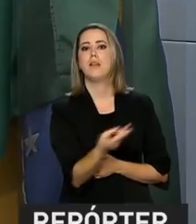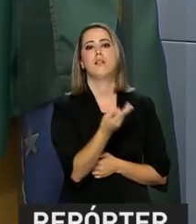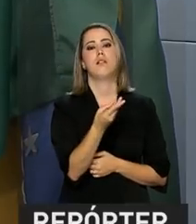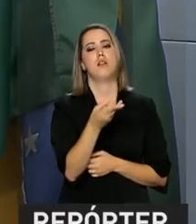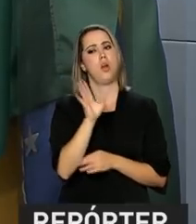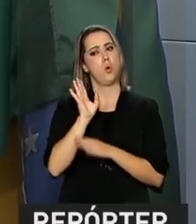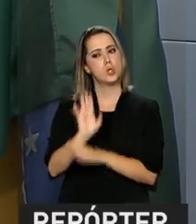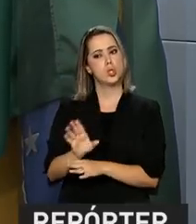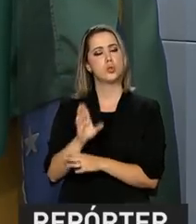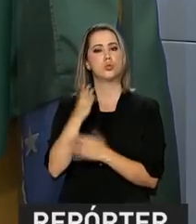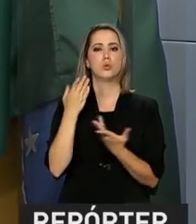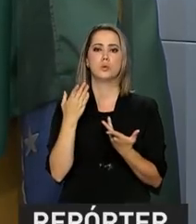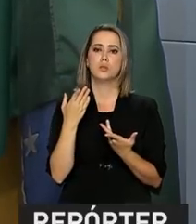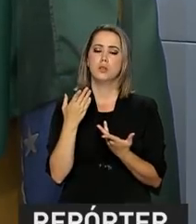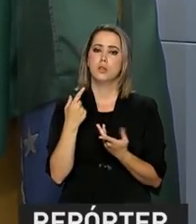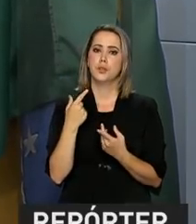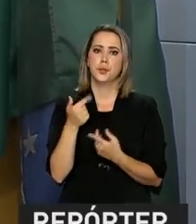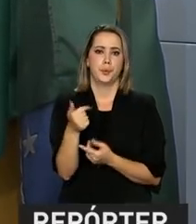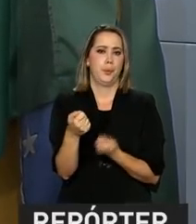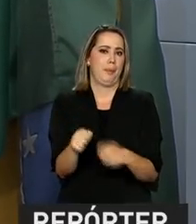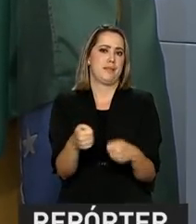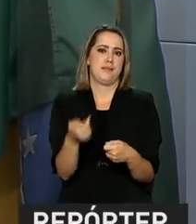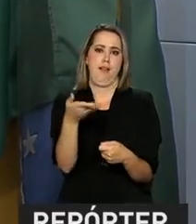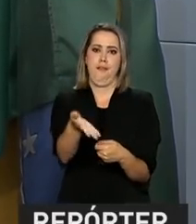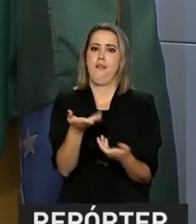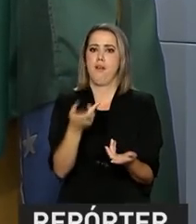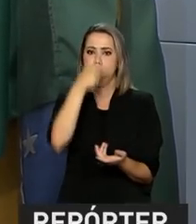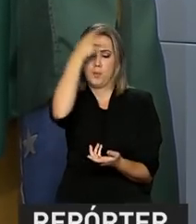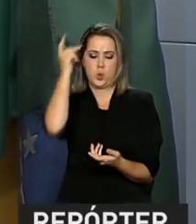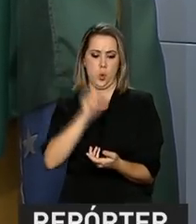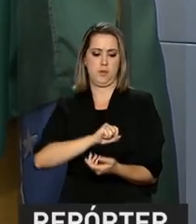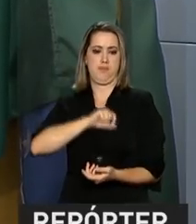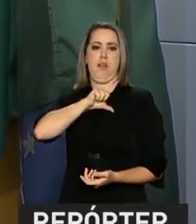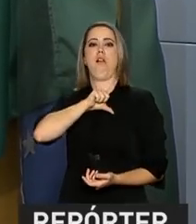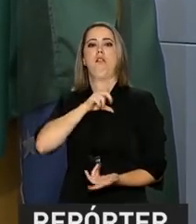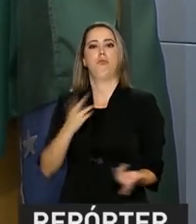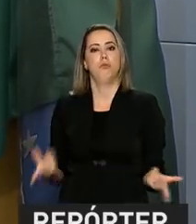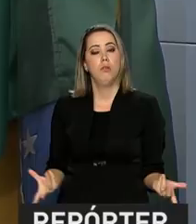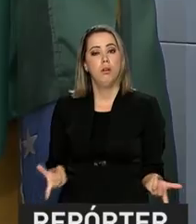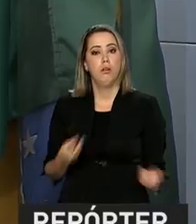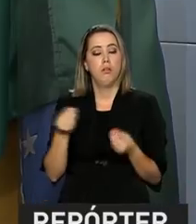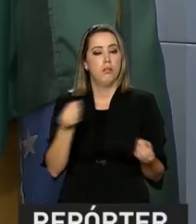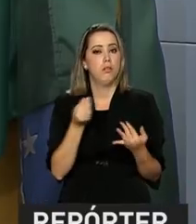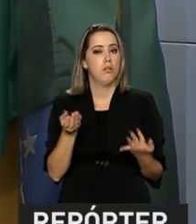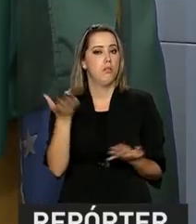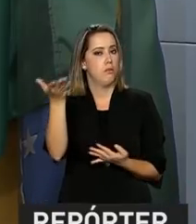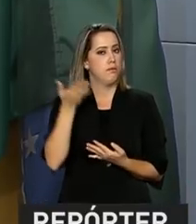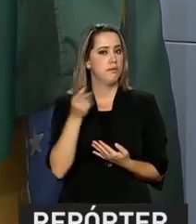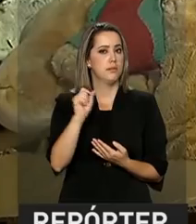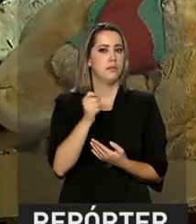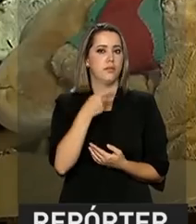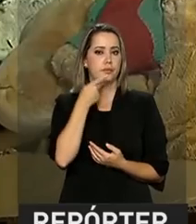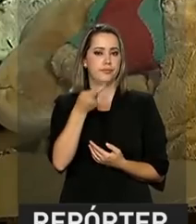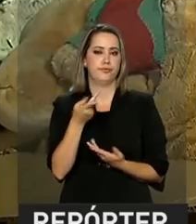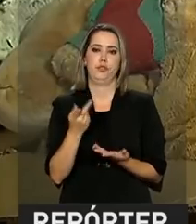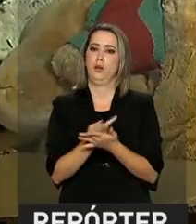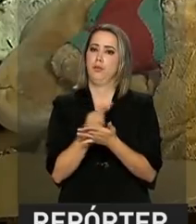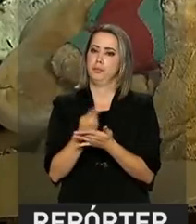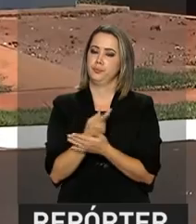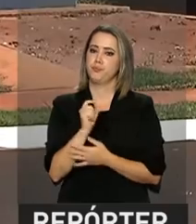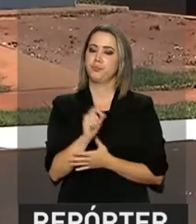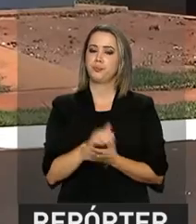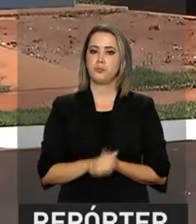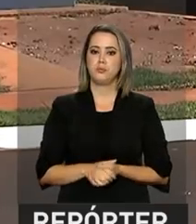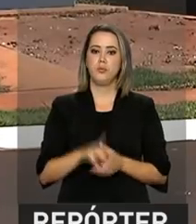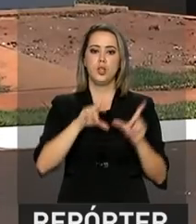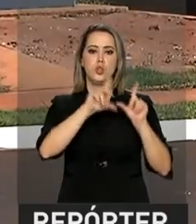de benefícios, né, que não eram necessários. As pessoas ganhavam muito mais do que diziam. Redução da pobreza